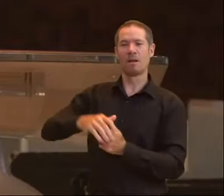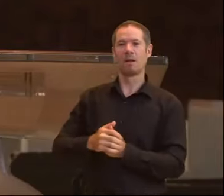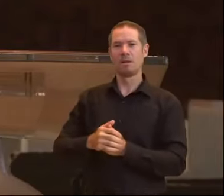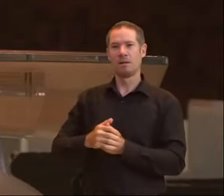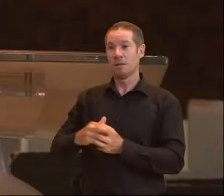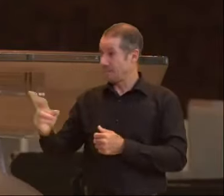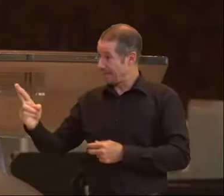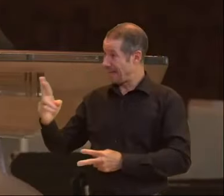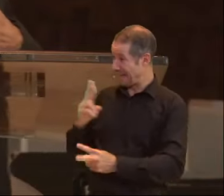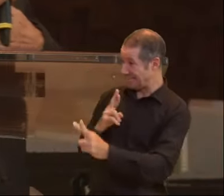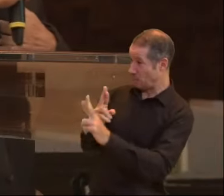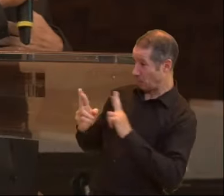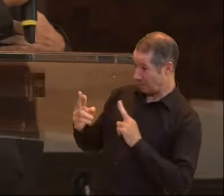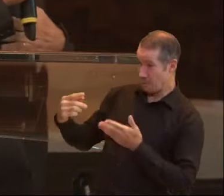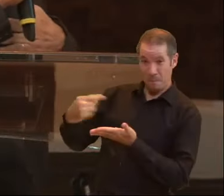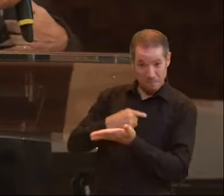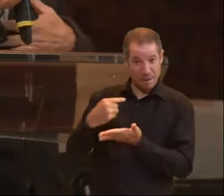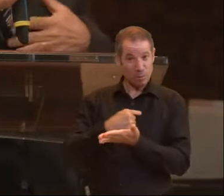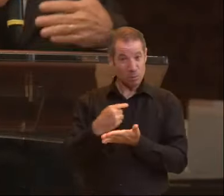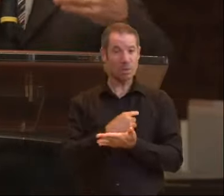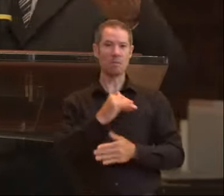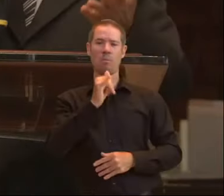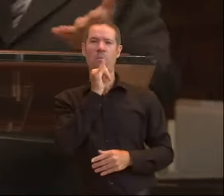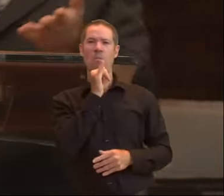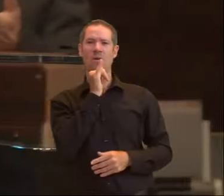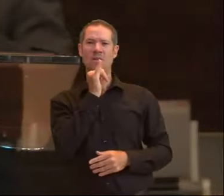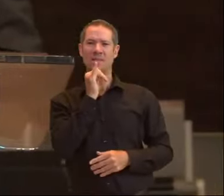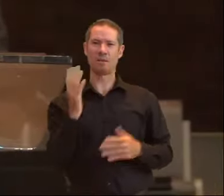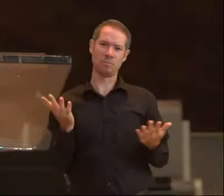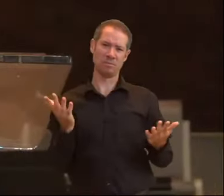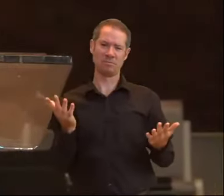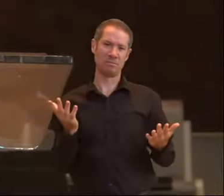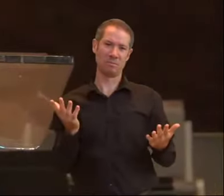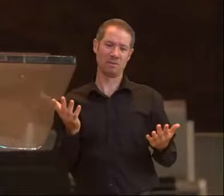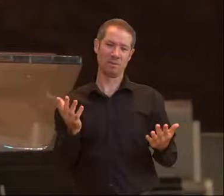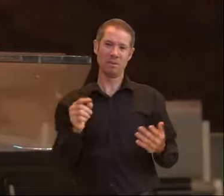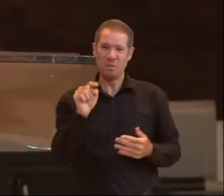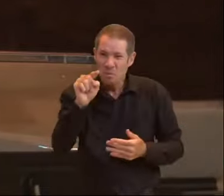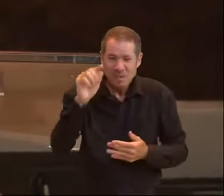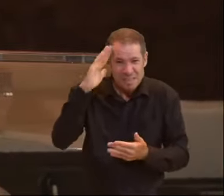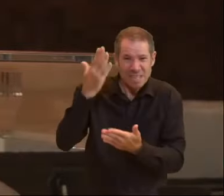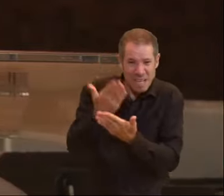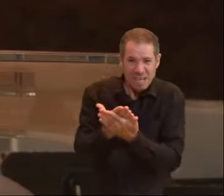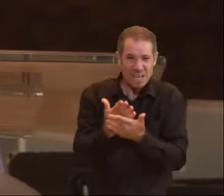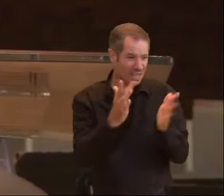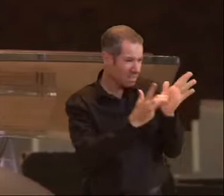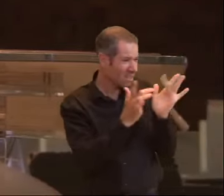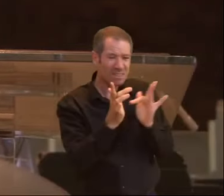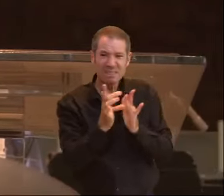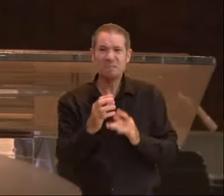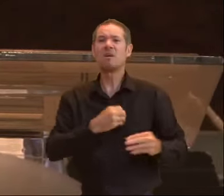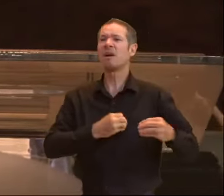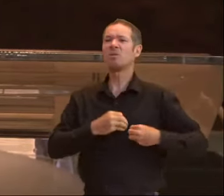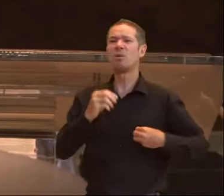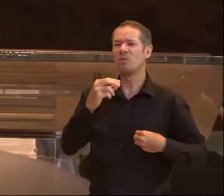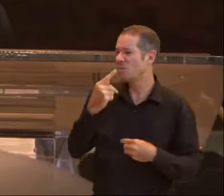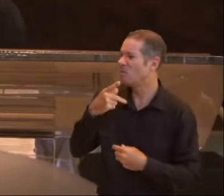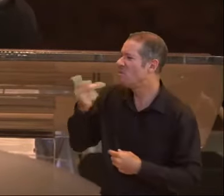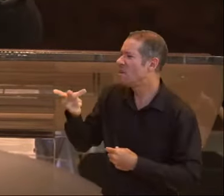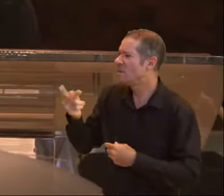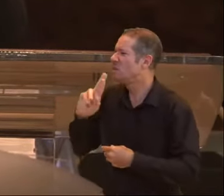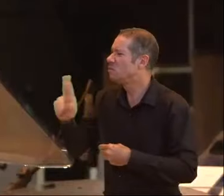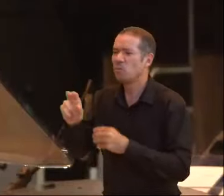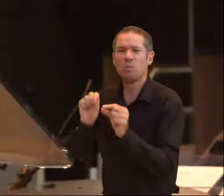Se me perguntarem, por exemplo: mas você crê que ele era pecador? O que você tem a dizer, Edson? Eu